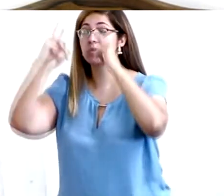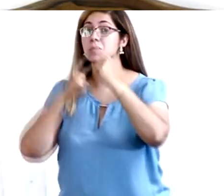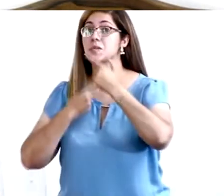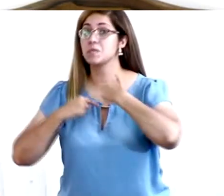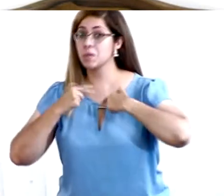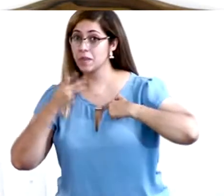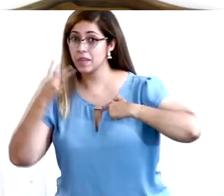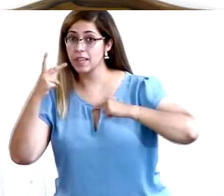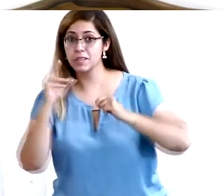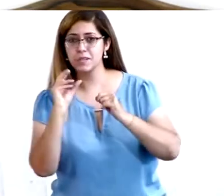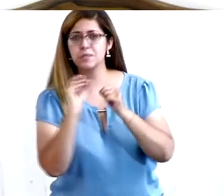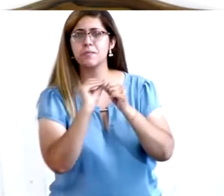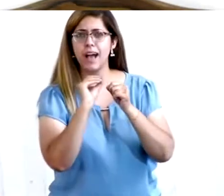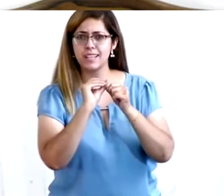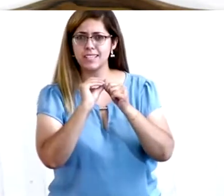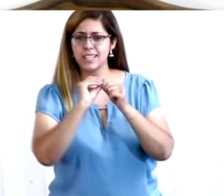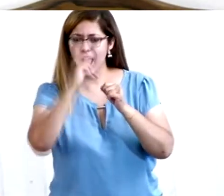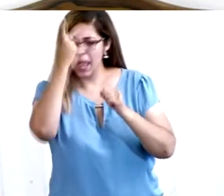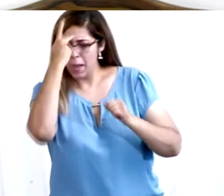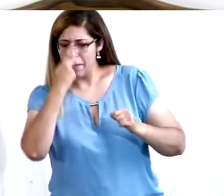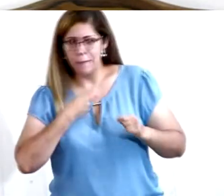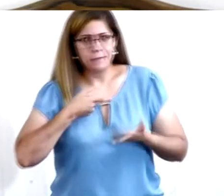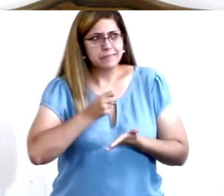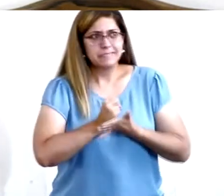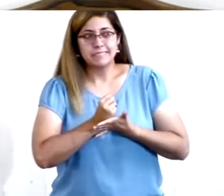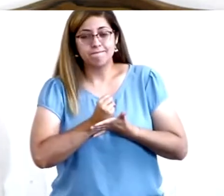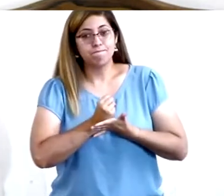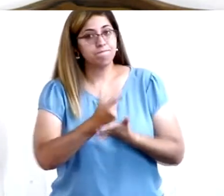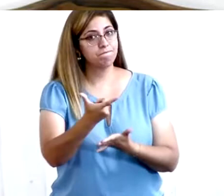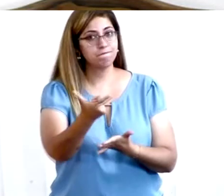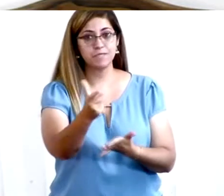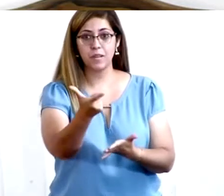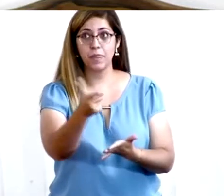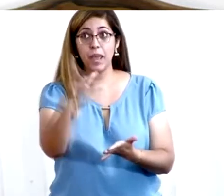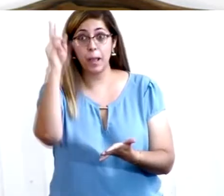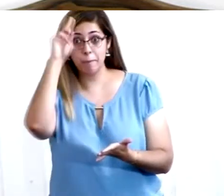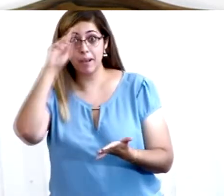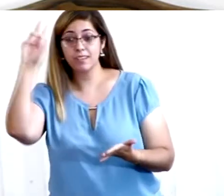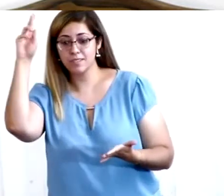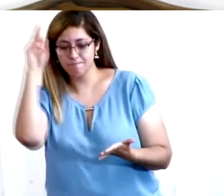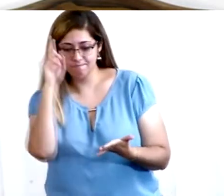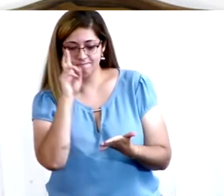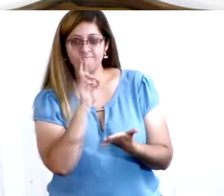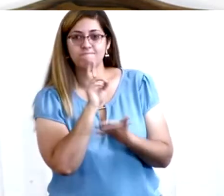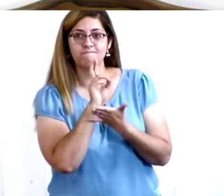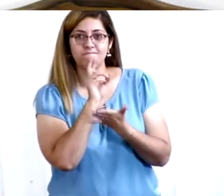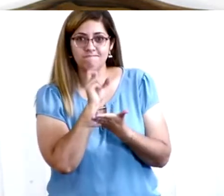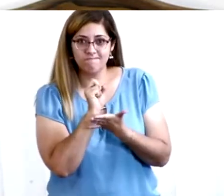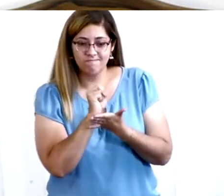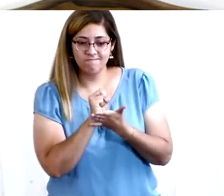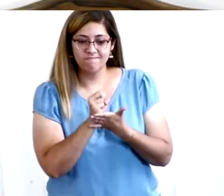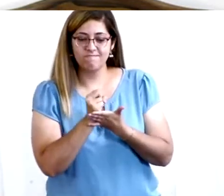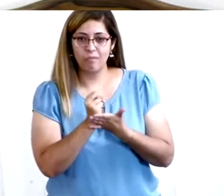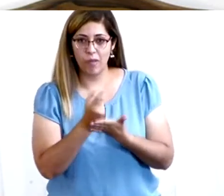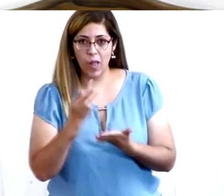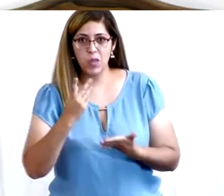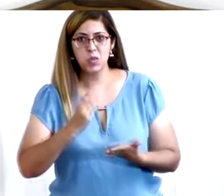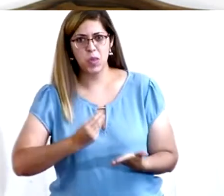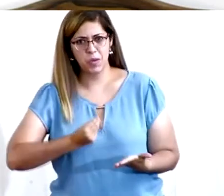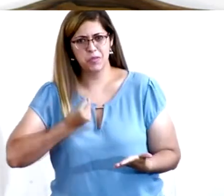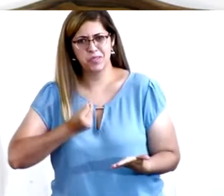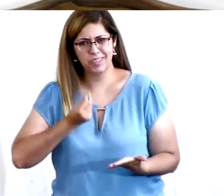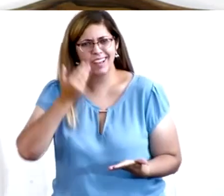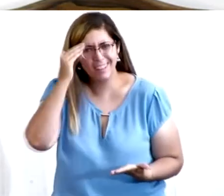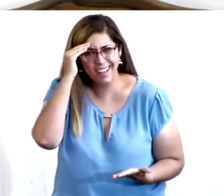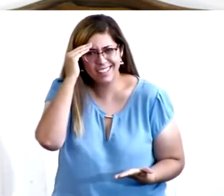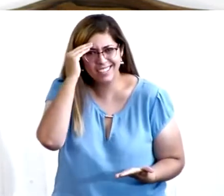em mim a eternidade para compreender que existe alguma coisa além do que os meus olhos possam ver, como essa parede.